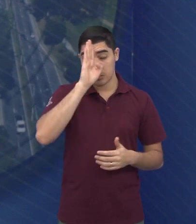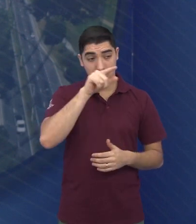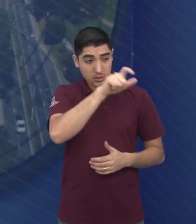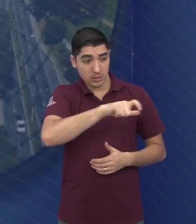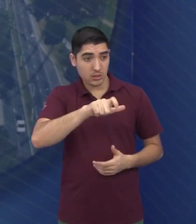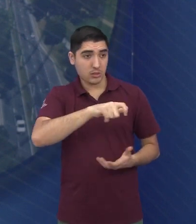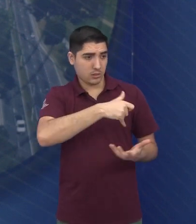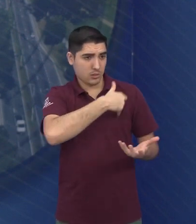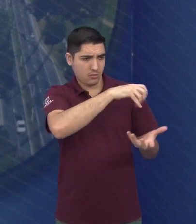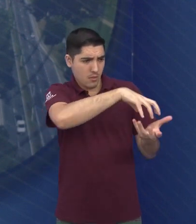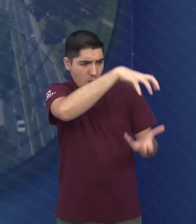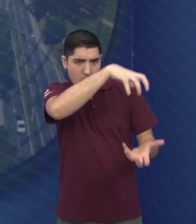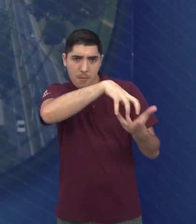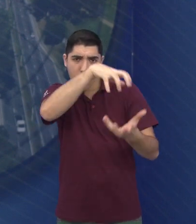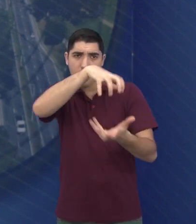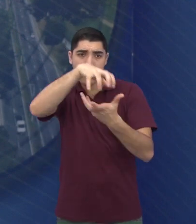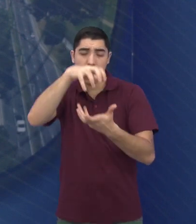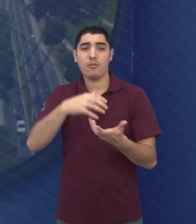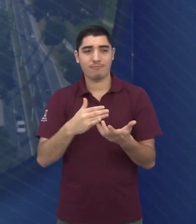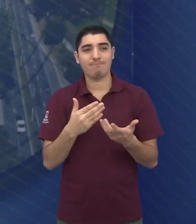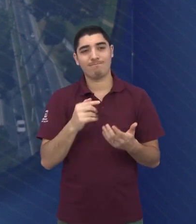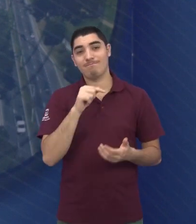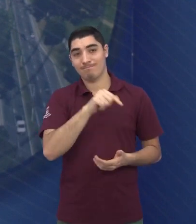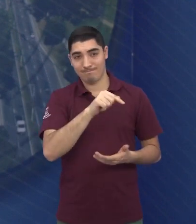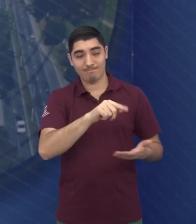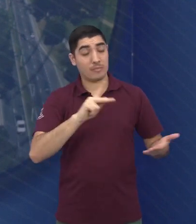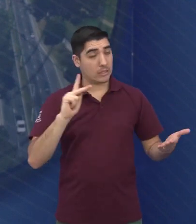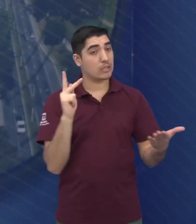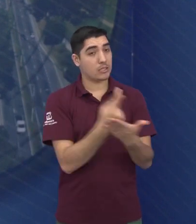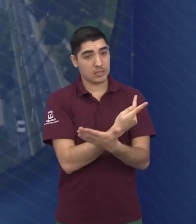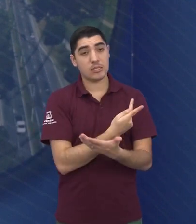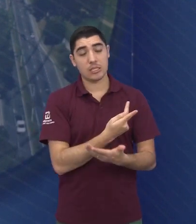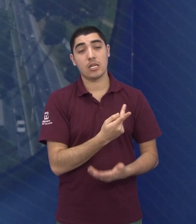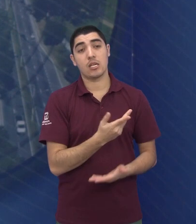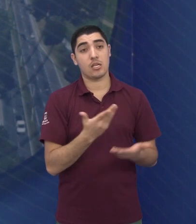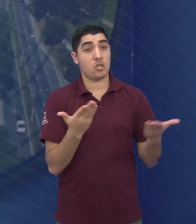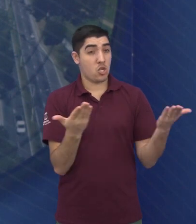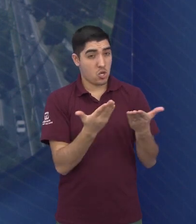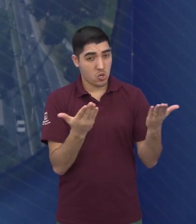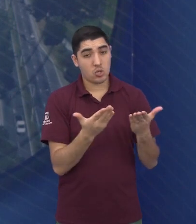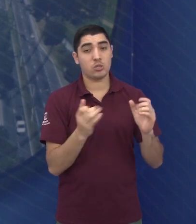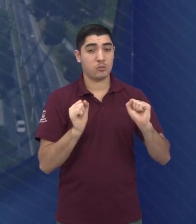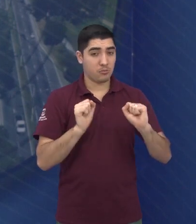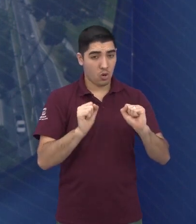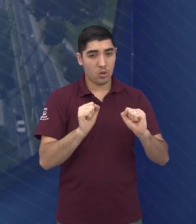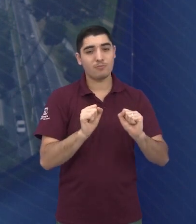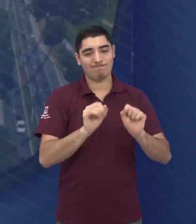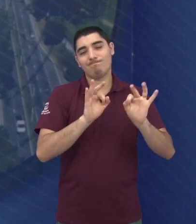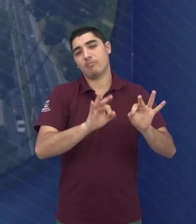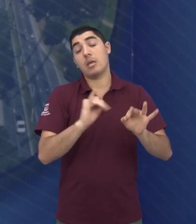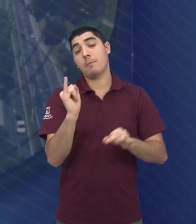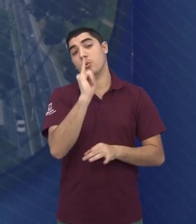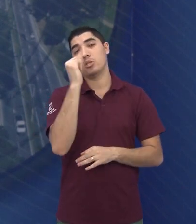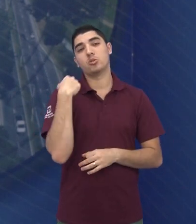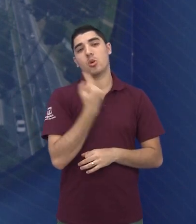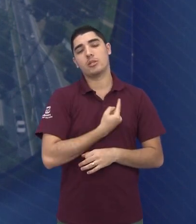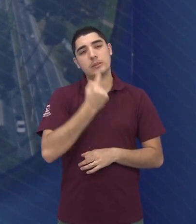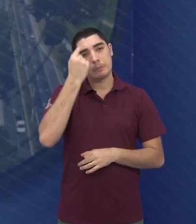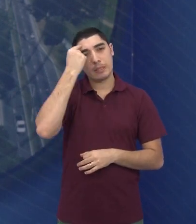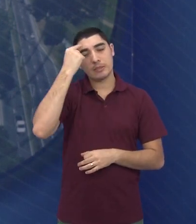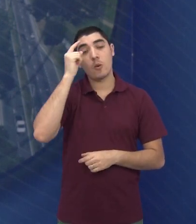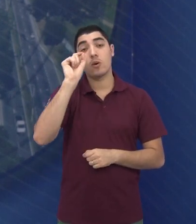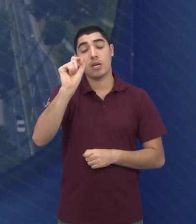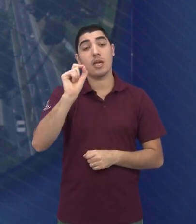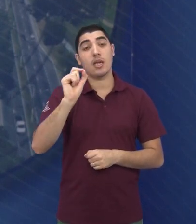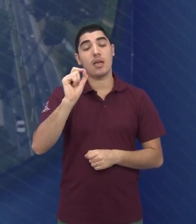condições atuais, a realidade também é um fator que infelizmente pode favorecer, e é importante, né, Débora, a gente pensar também na